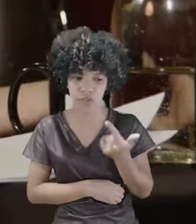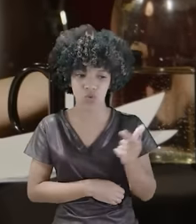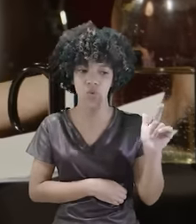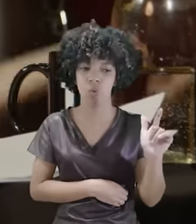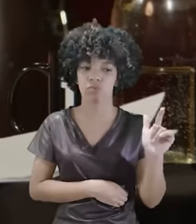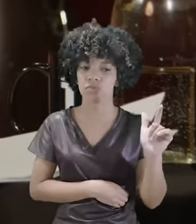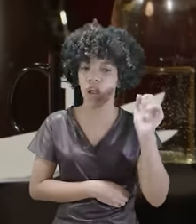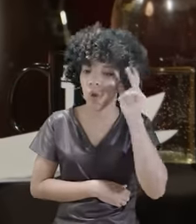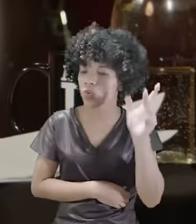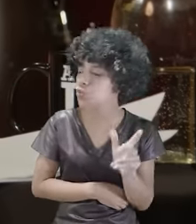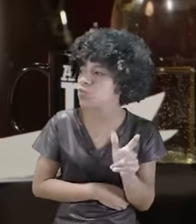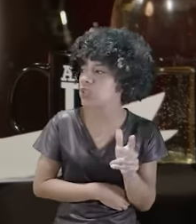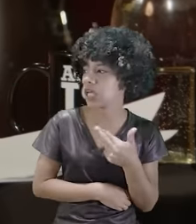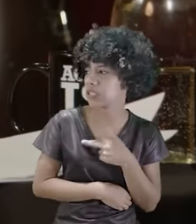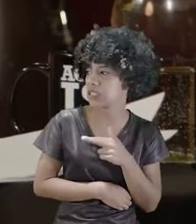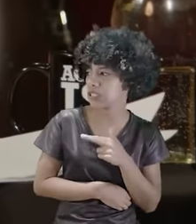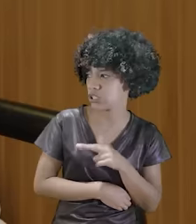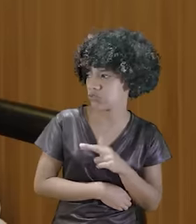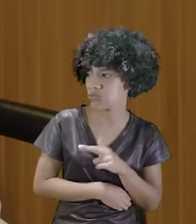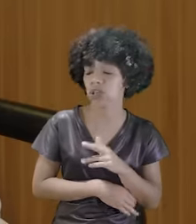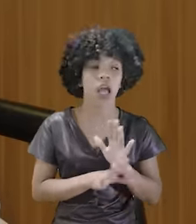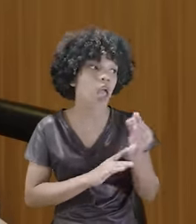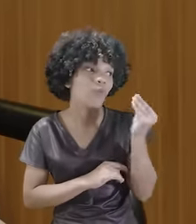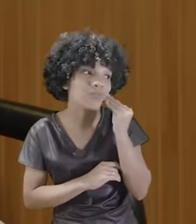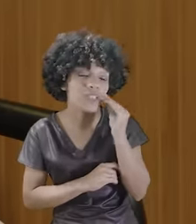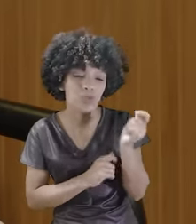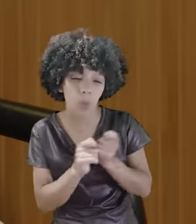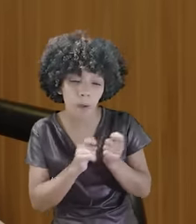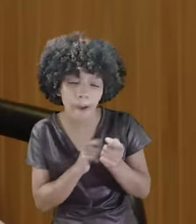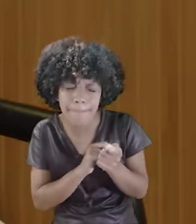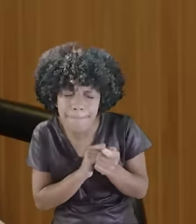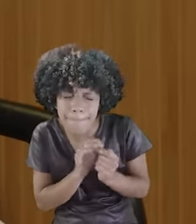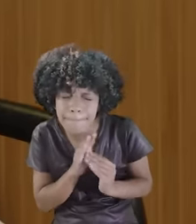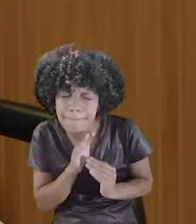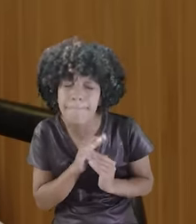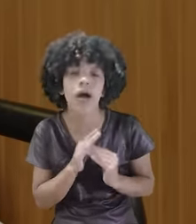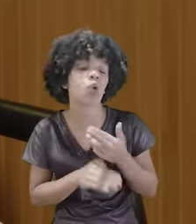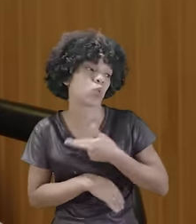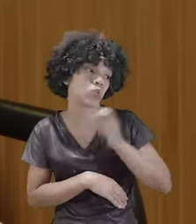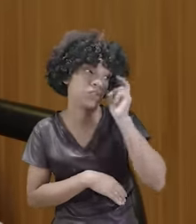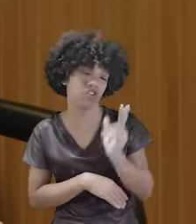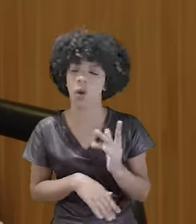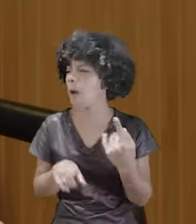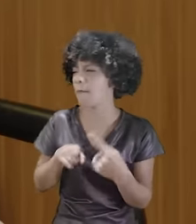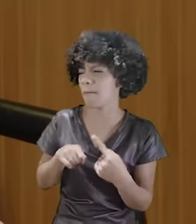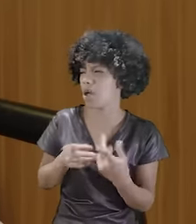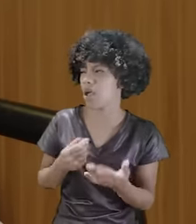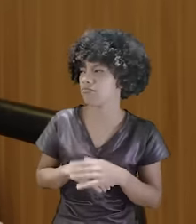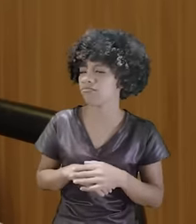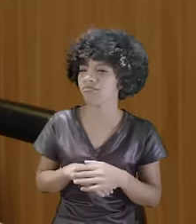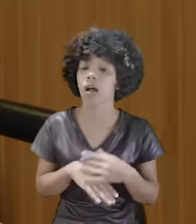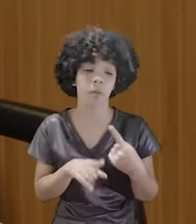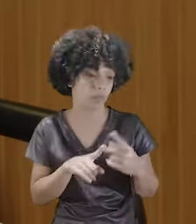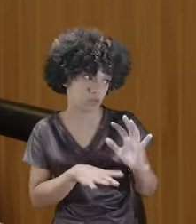outra cultura e ele e tenta segura mais um mais de uma minha cultura minha religião por q